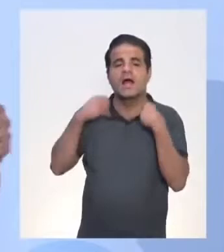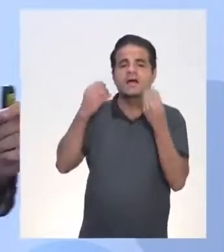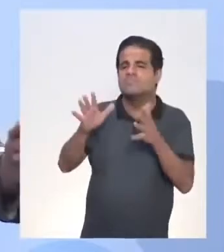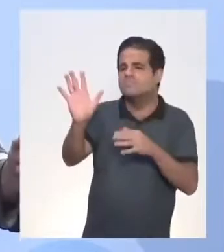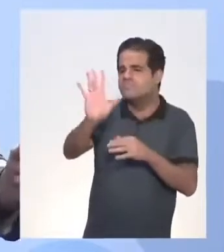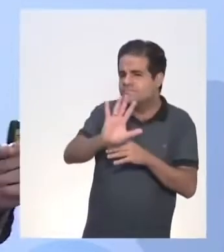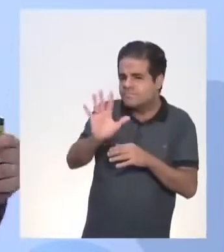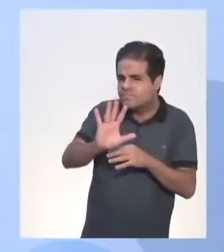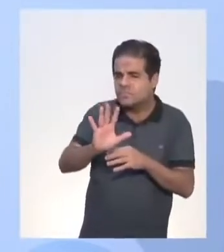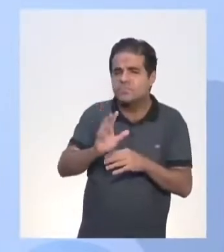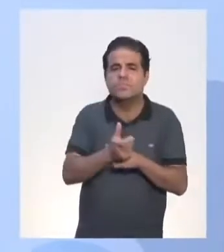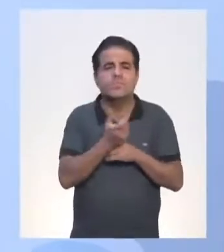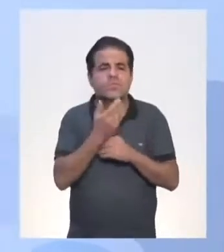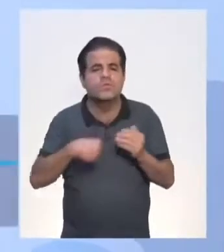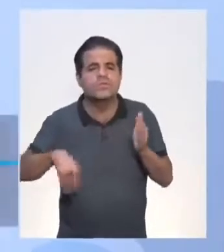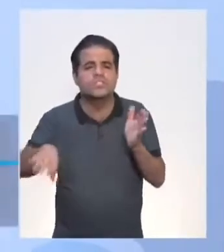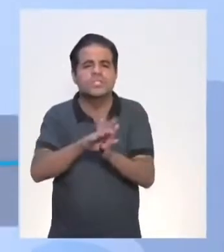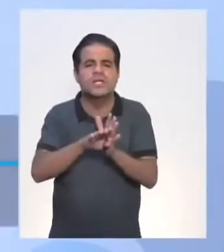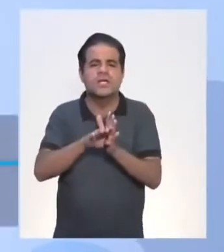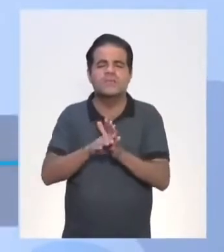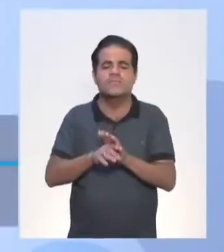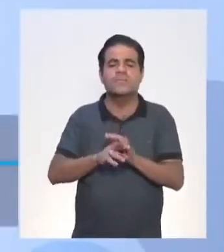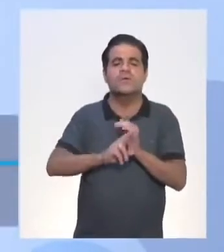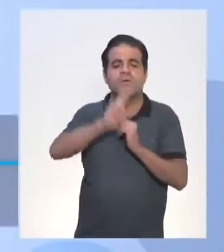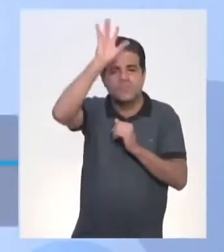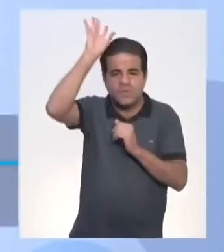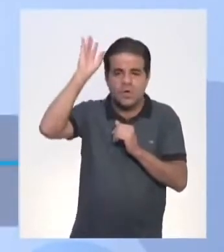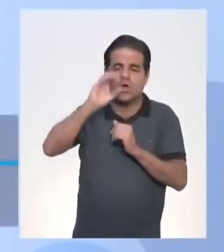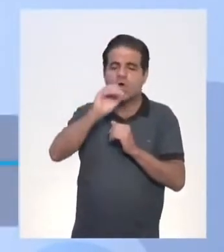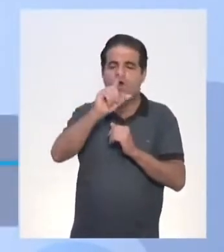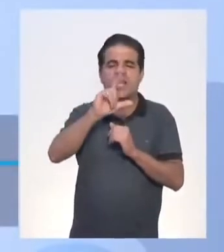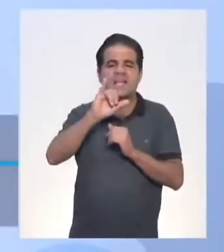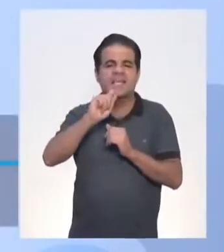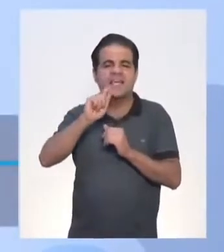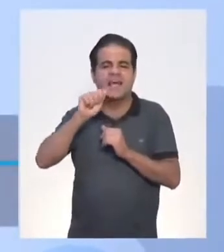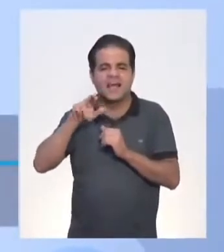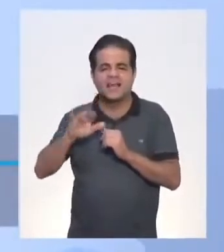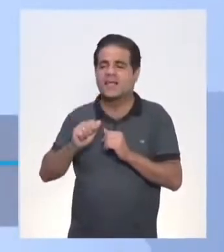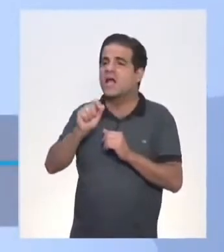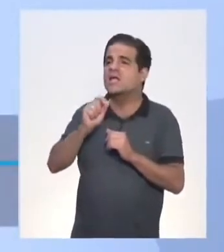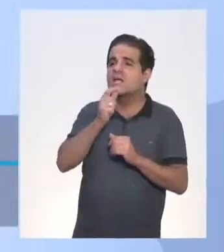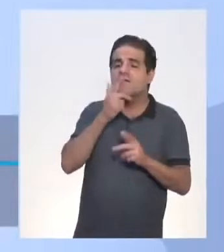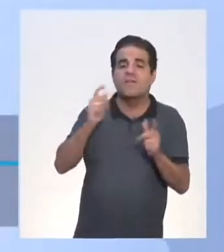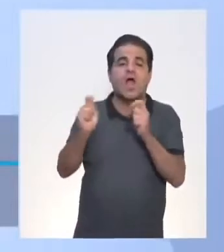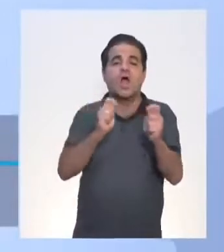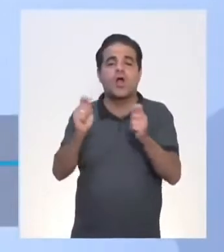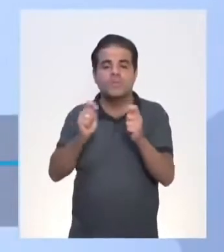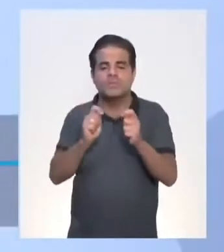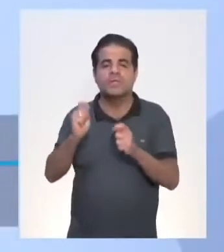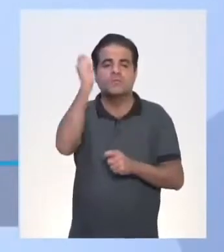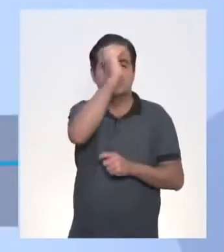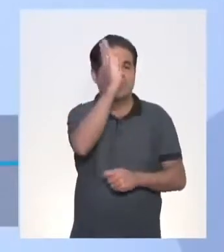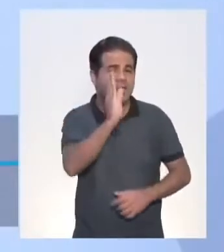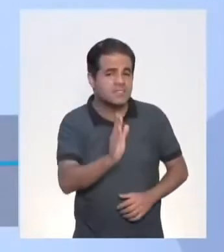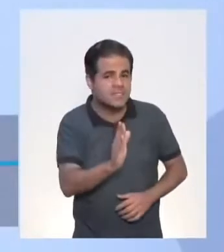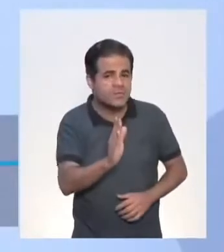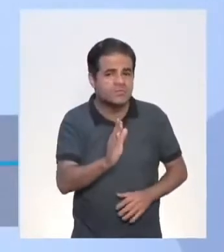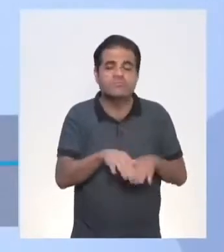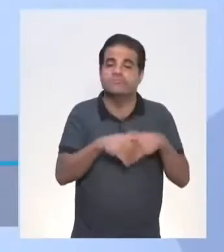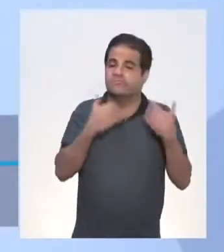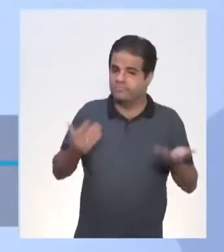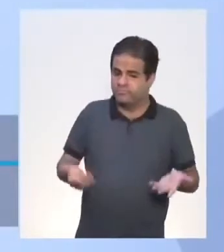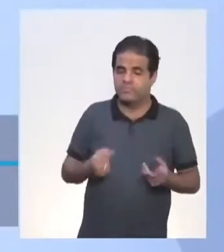Galerinha, quando nós chegamos aí na República Oligárquica, quem vai estar comandando o Brasil